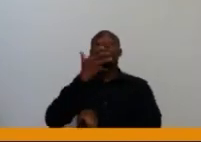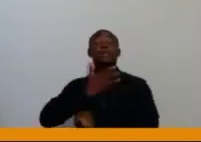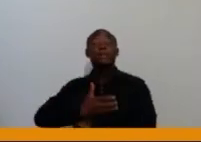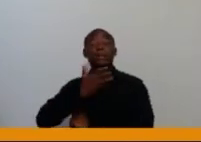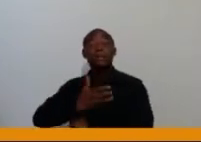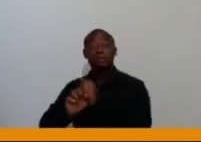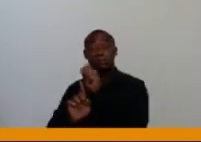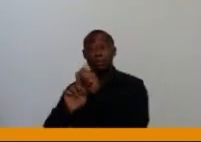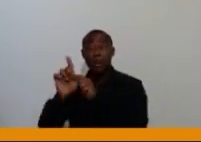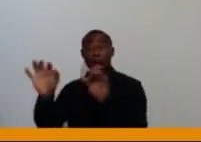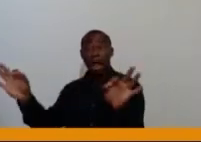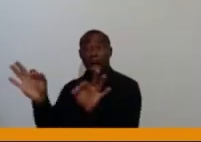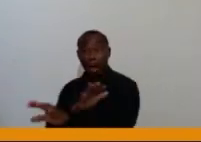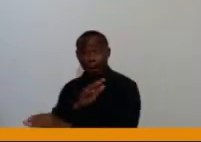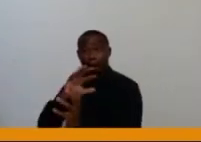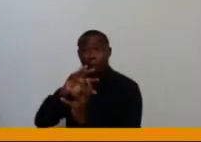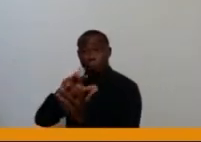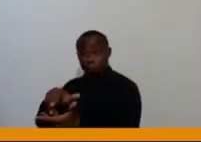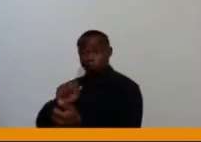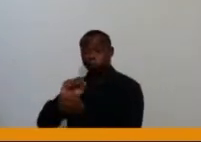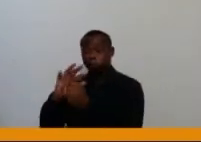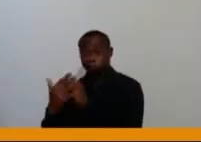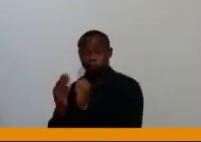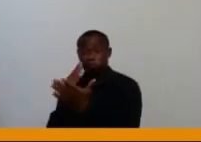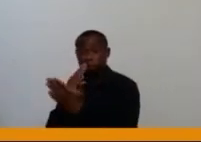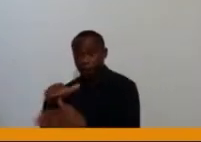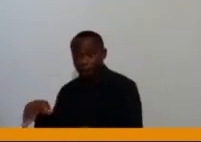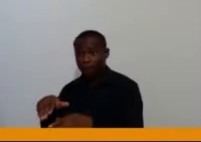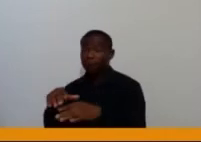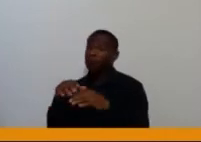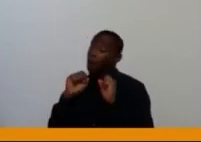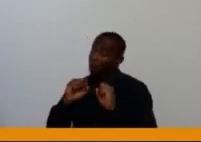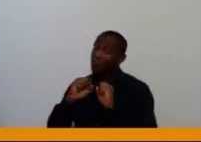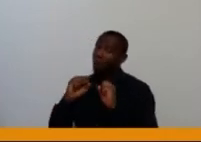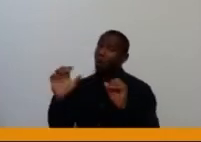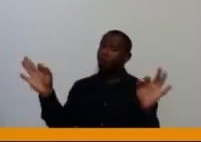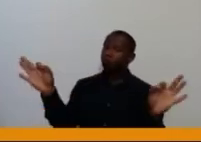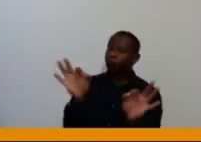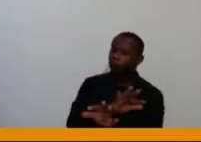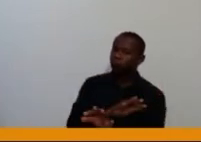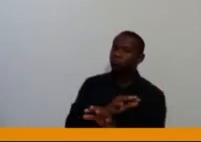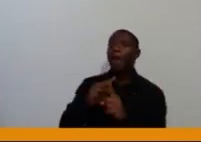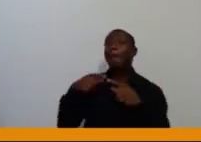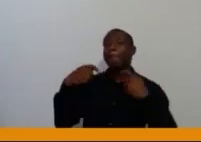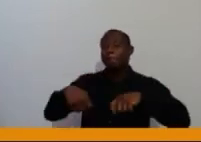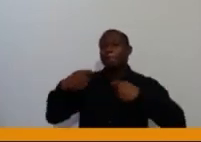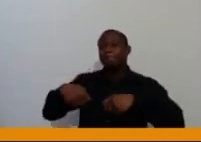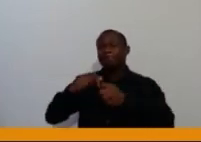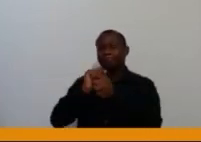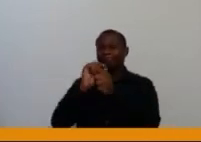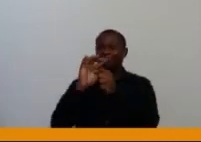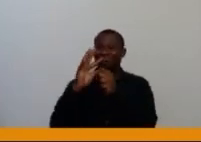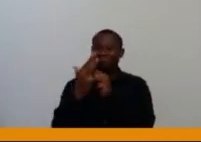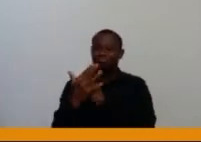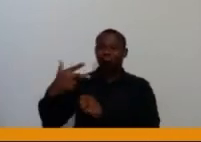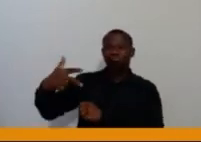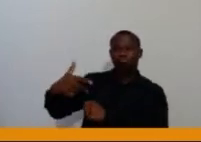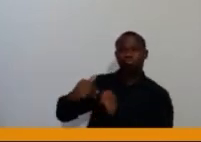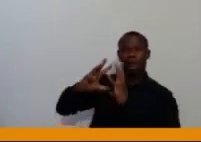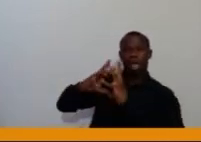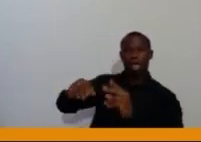ou diminuir, né? A gente sabe que não vai, porque até todo mundo ser imunizado, até a situação de saúde